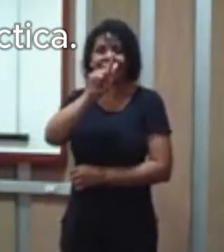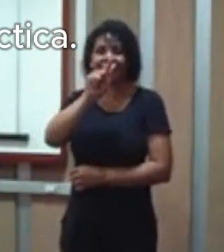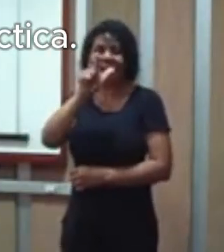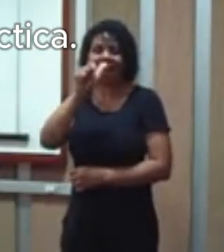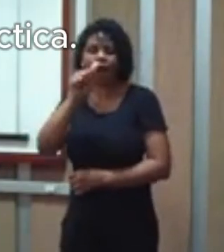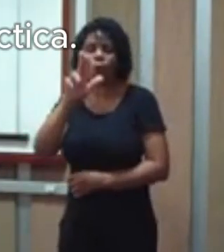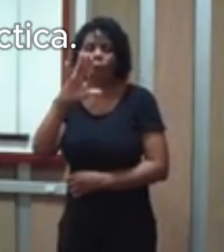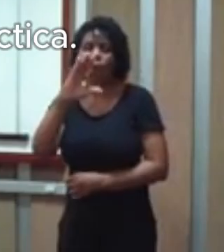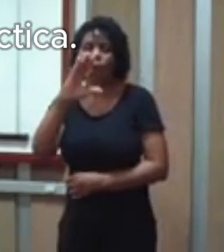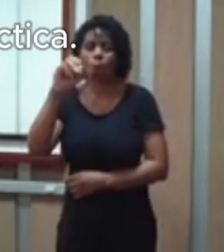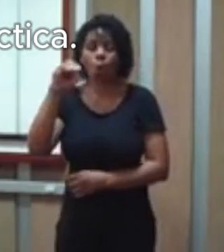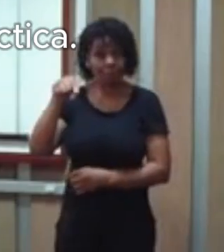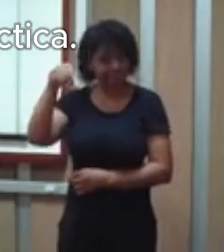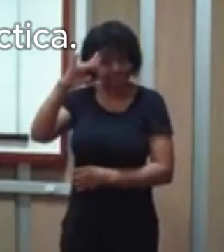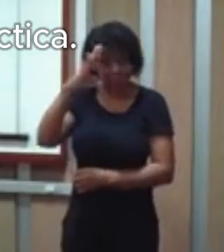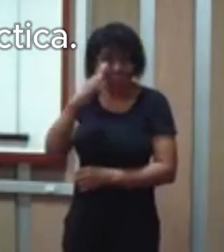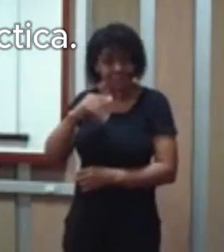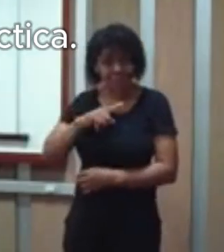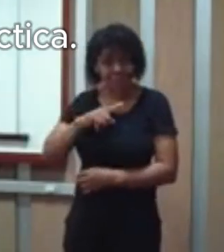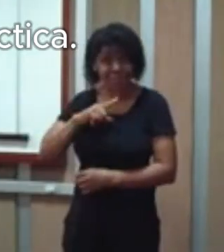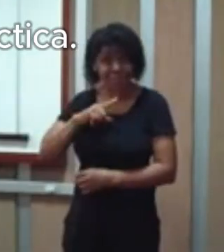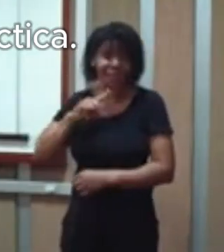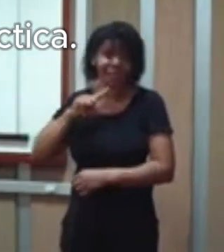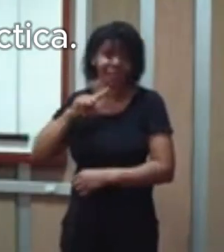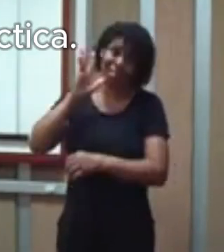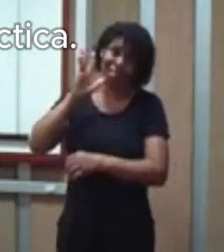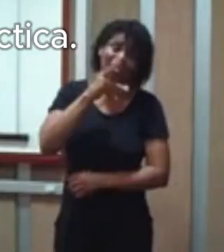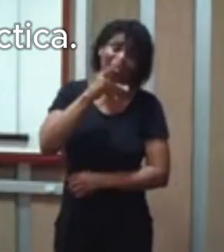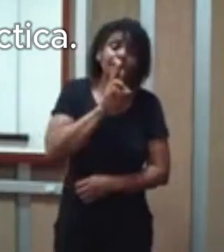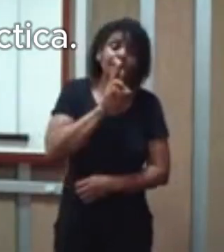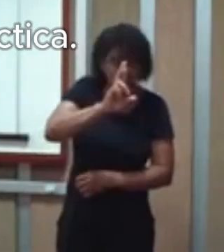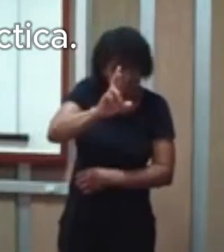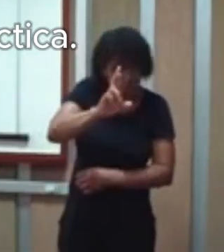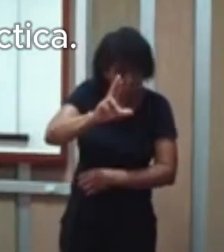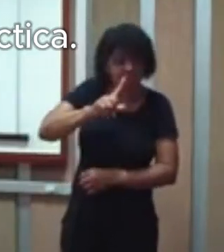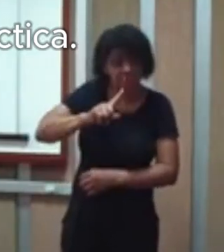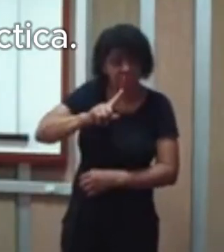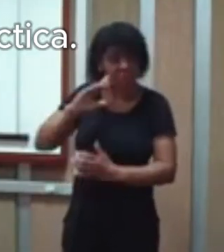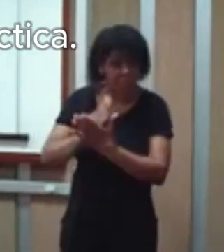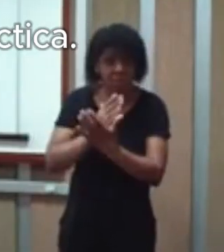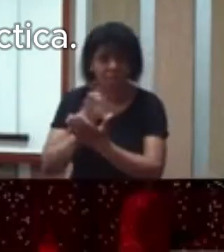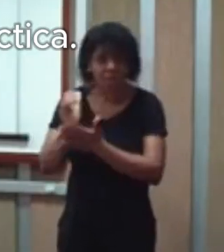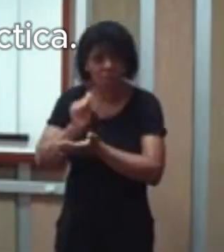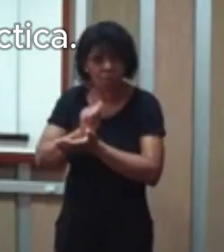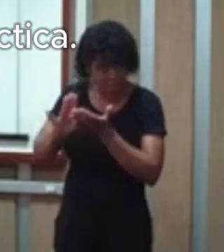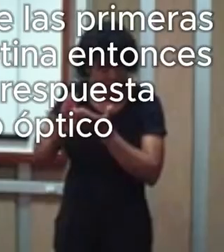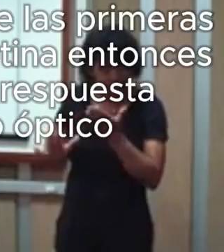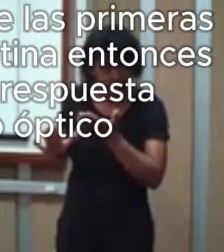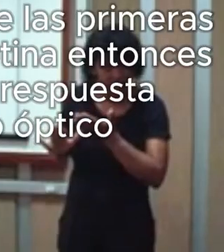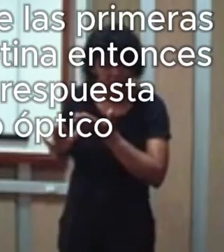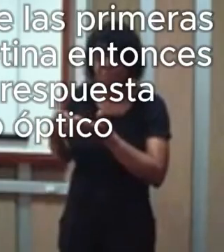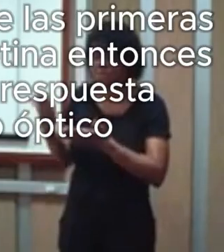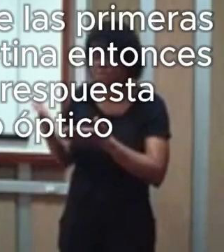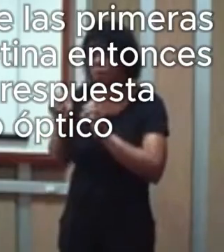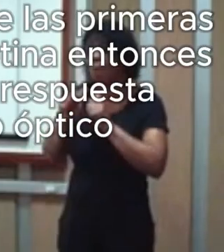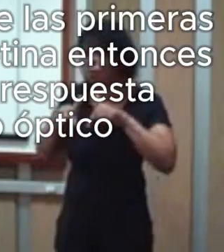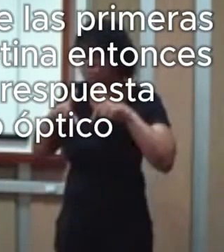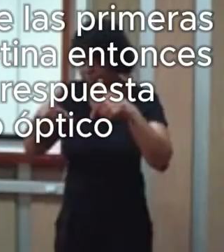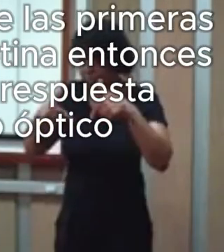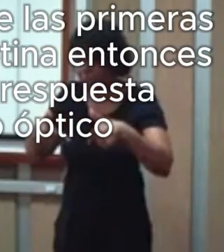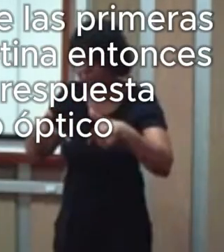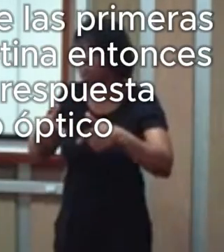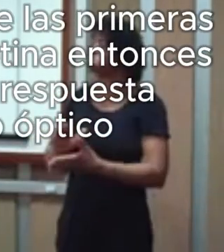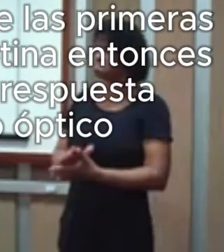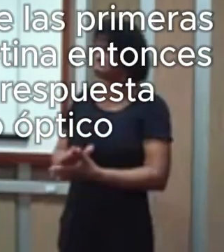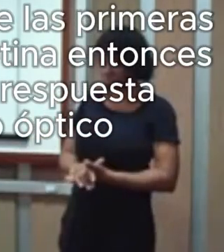recorrente e normalmente é diagnosticado muito tarde. Então, será que teria alguma atividade nisso? Então, ela está perguntando